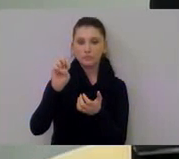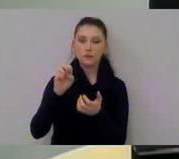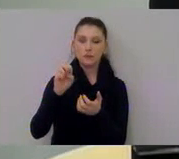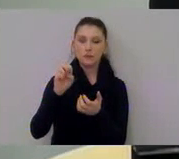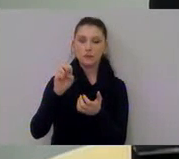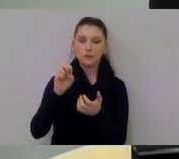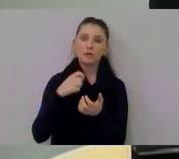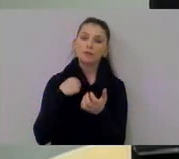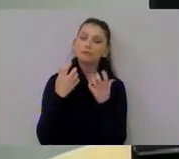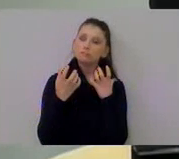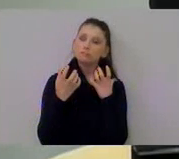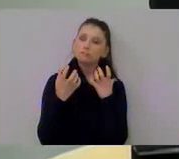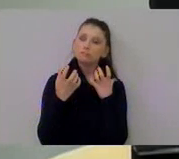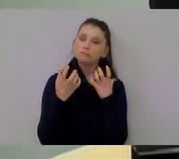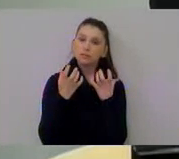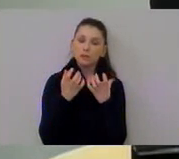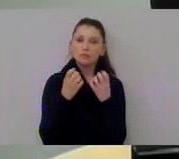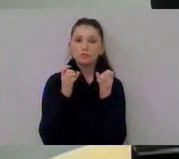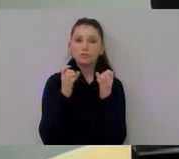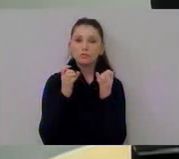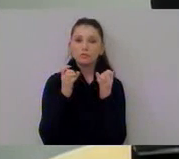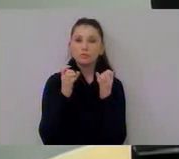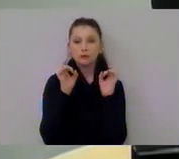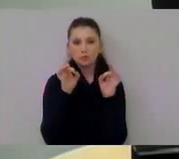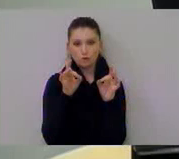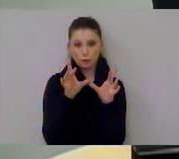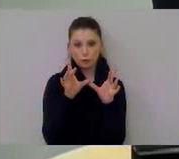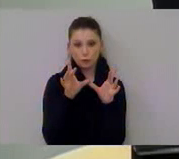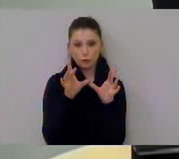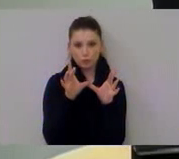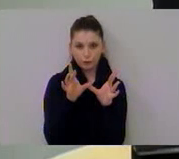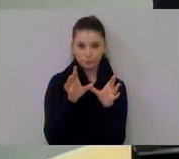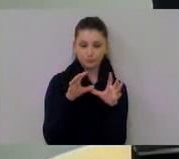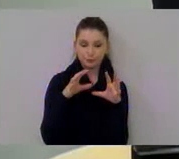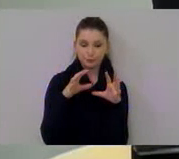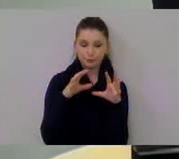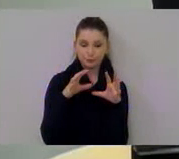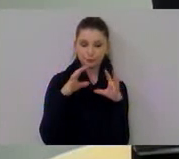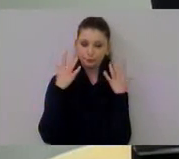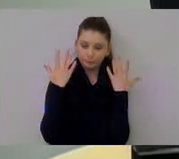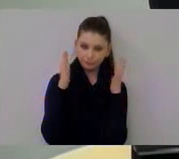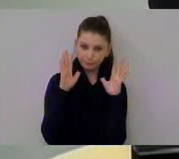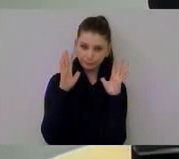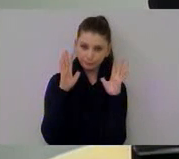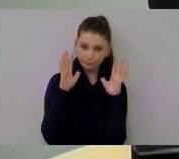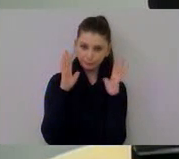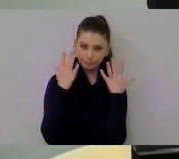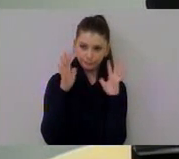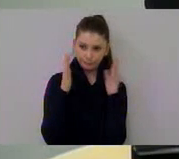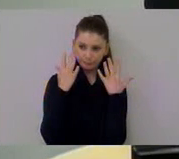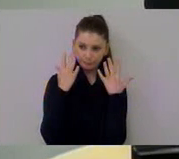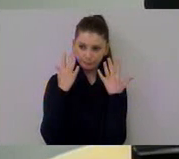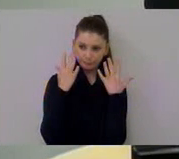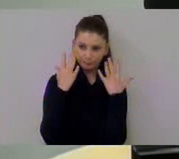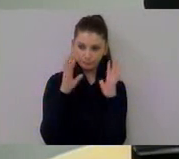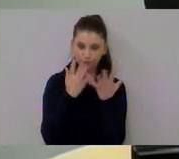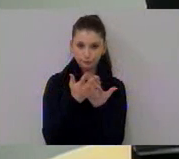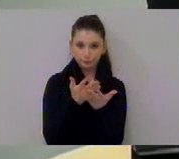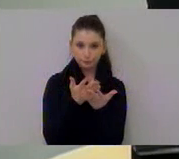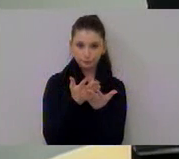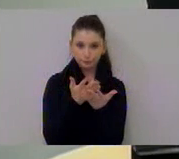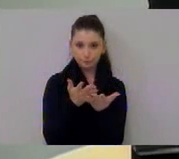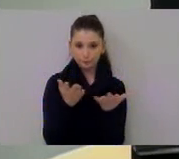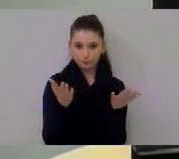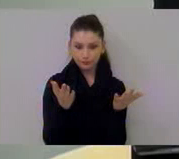parabenizar vocês, na verdade, né? E eu dizia que quando eu era um